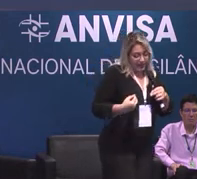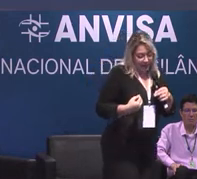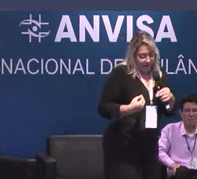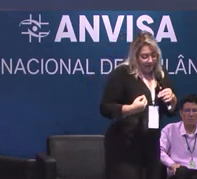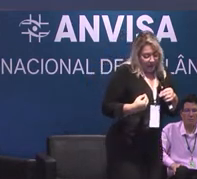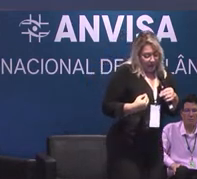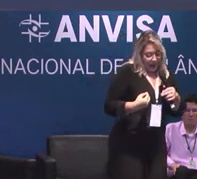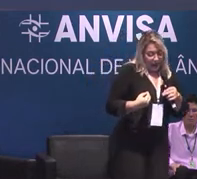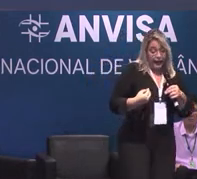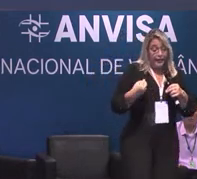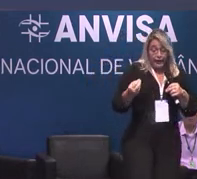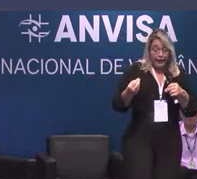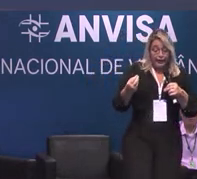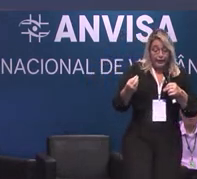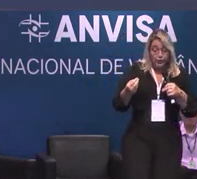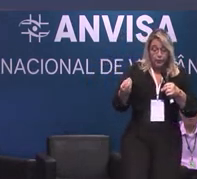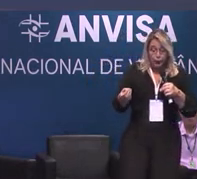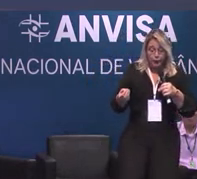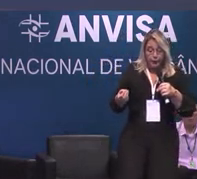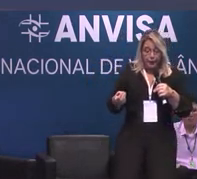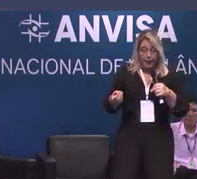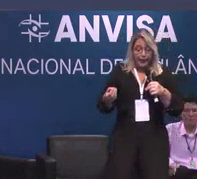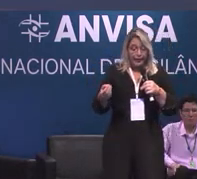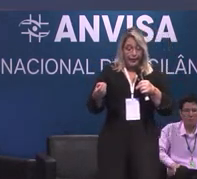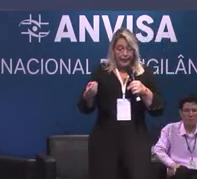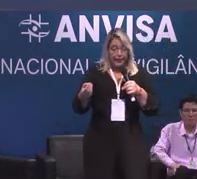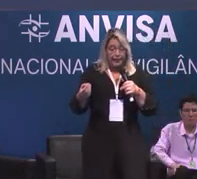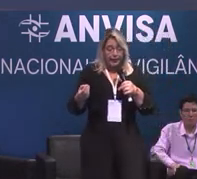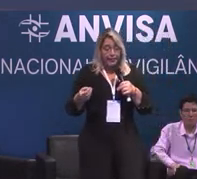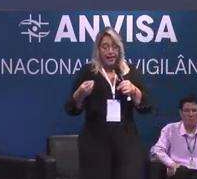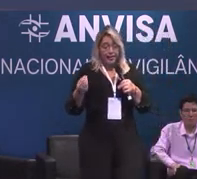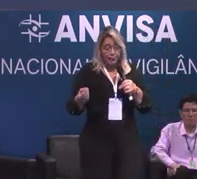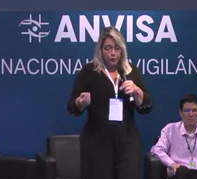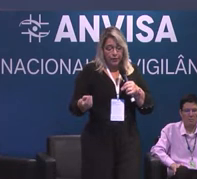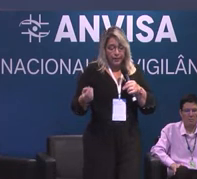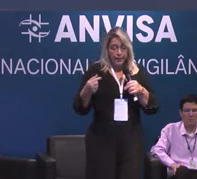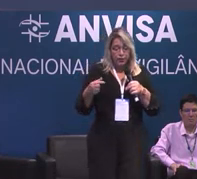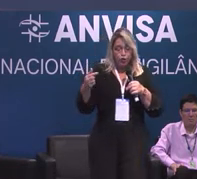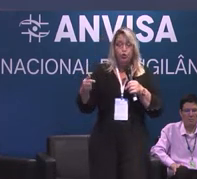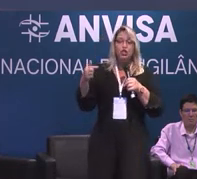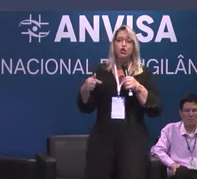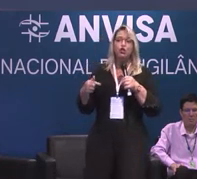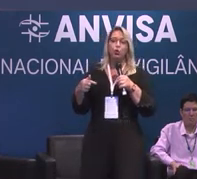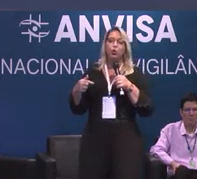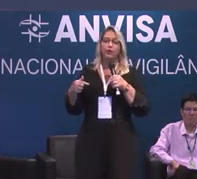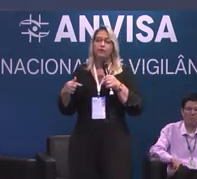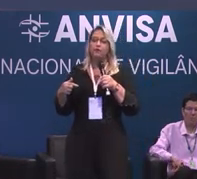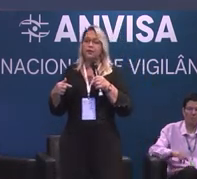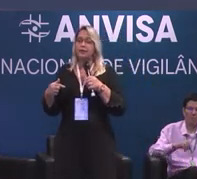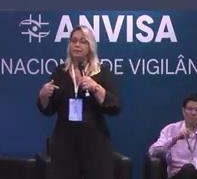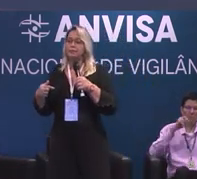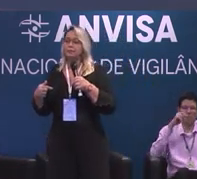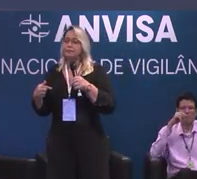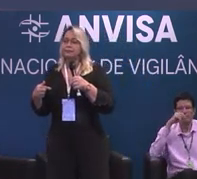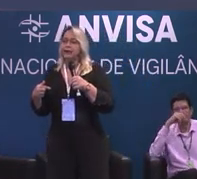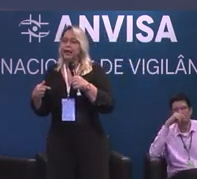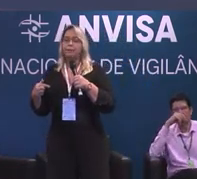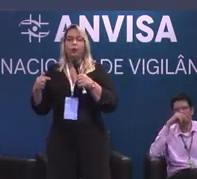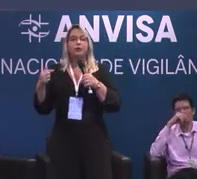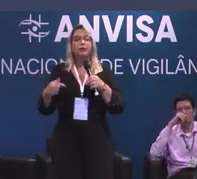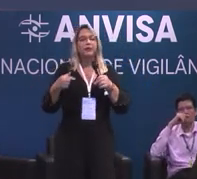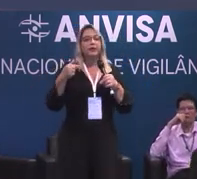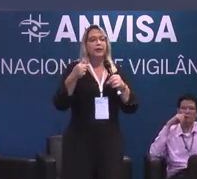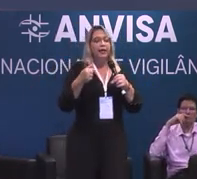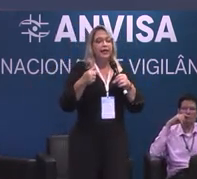Ausência, não dispunham também das responsabilidades do gestor da Visa. É